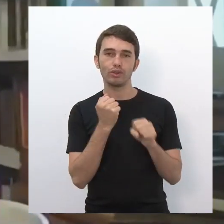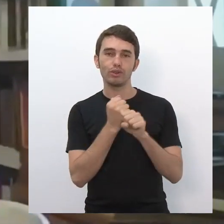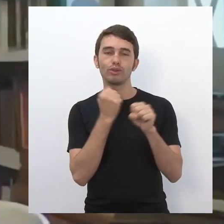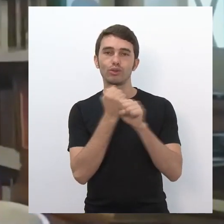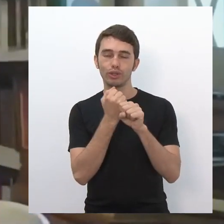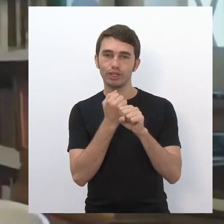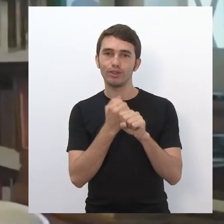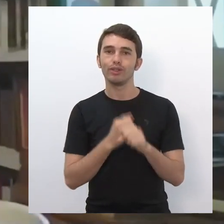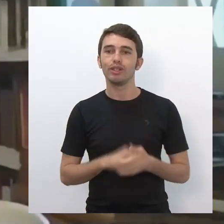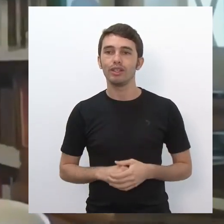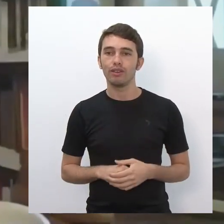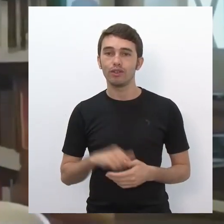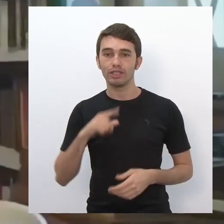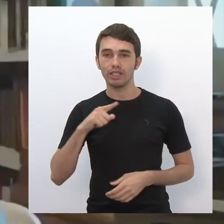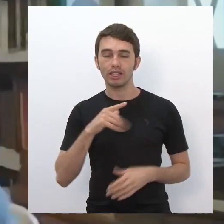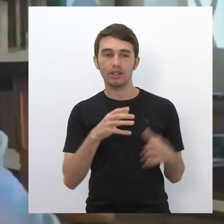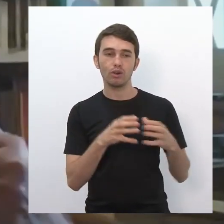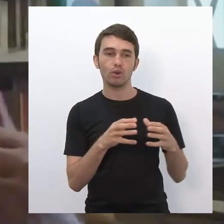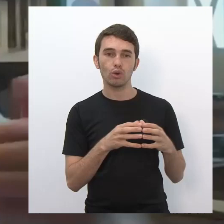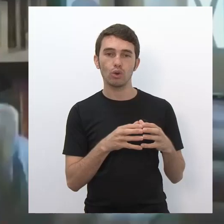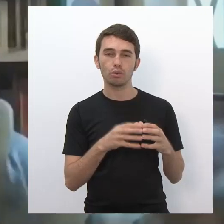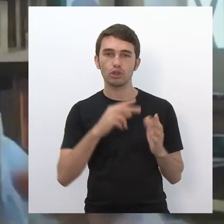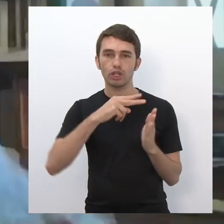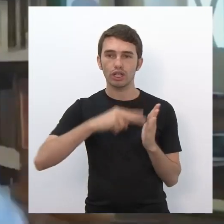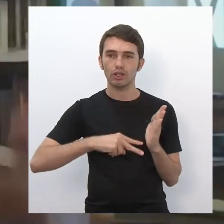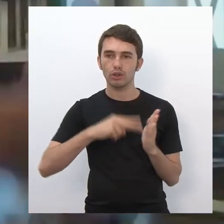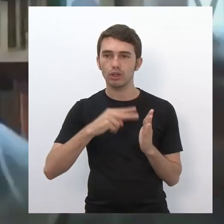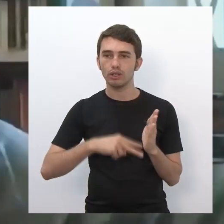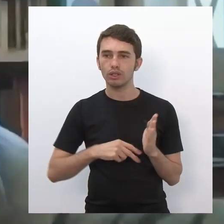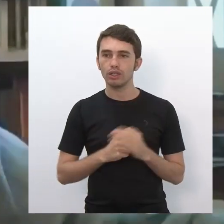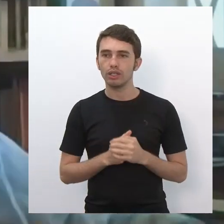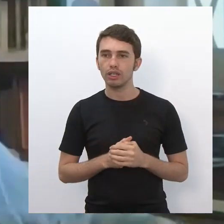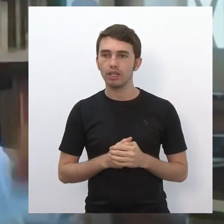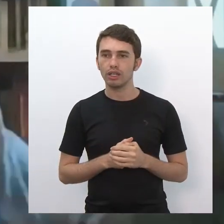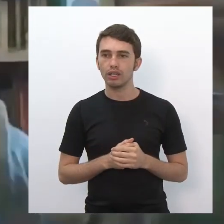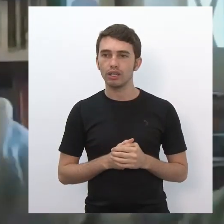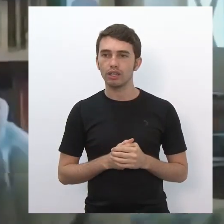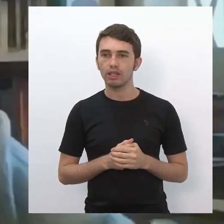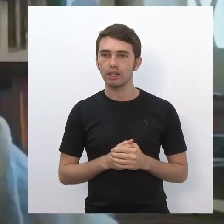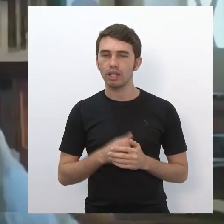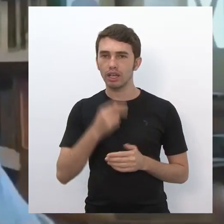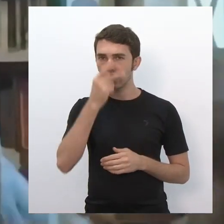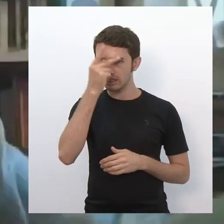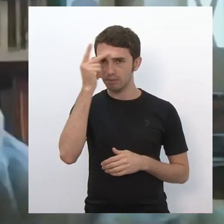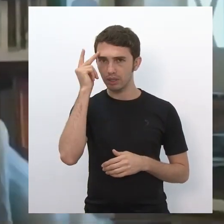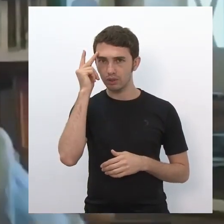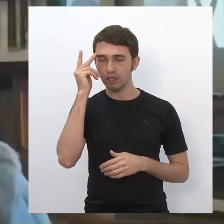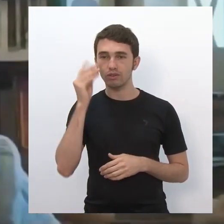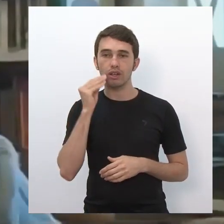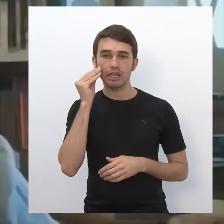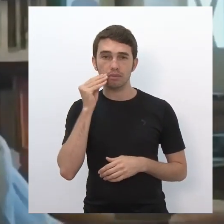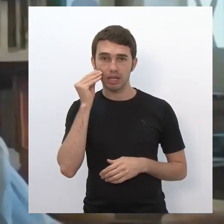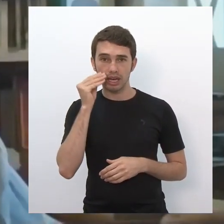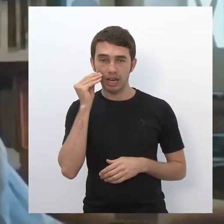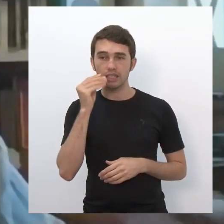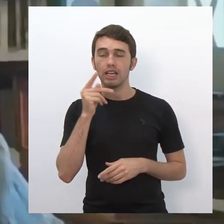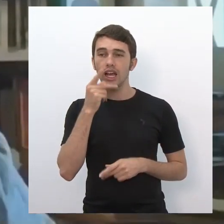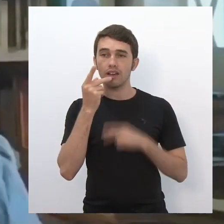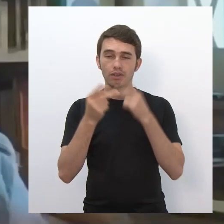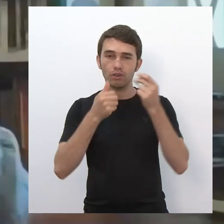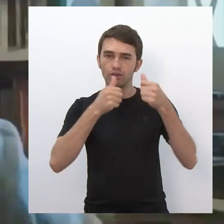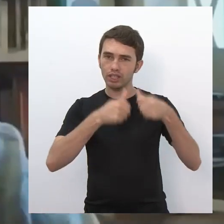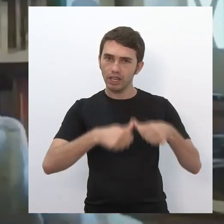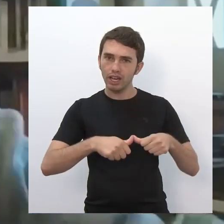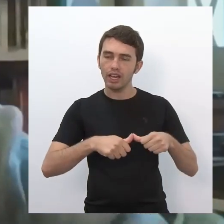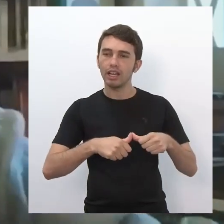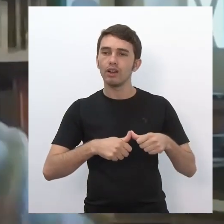né? Você tem clubes de leitura que são longevos, as pessoas vão repetindo a experiência e vão ficando no clube e